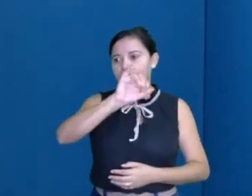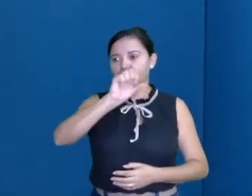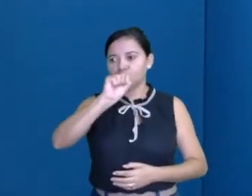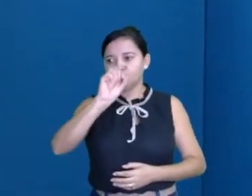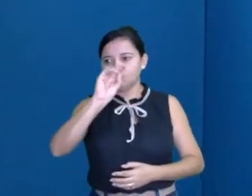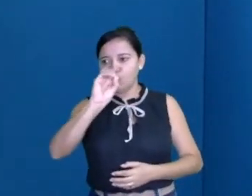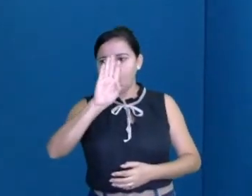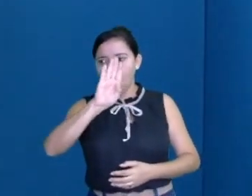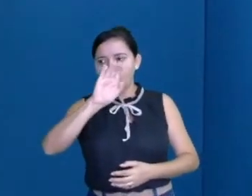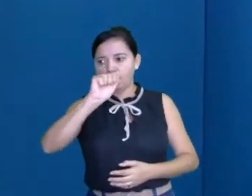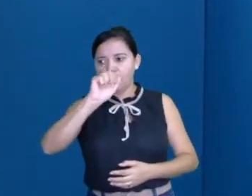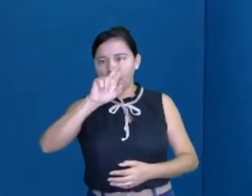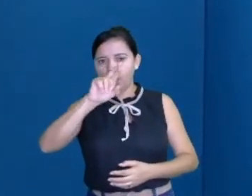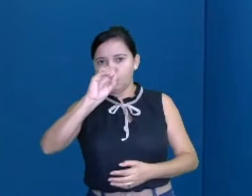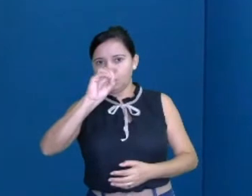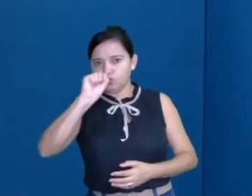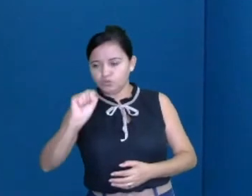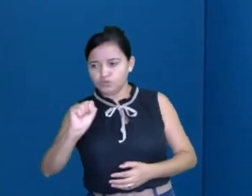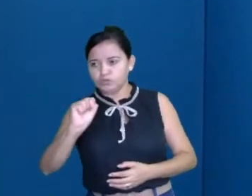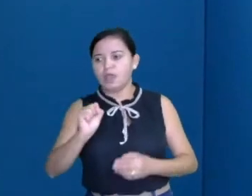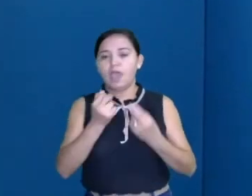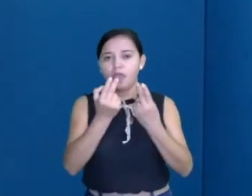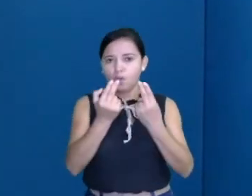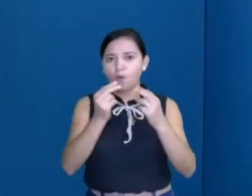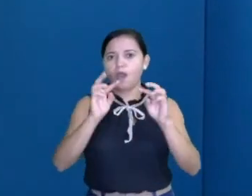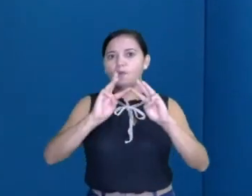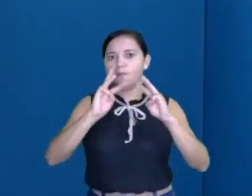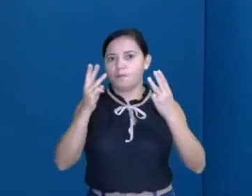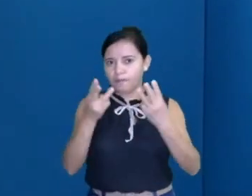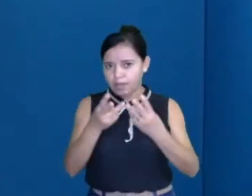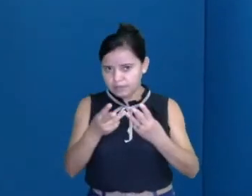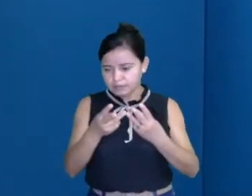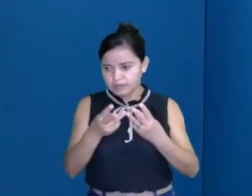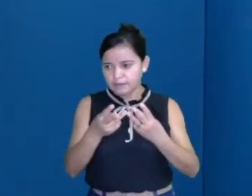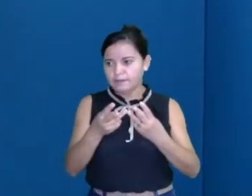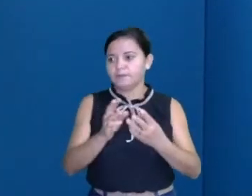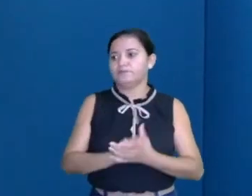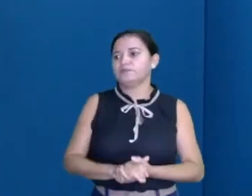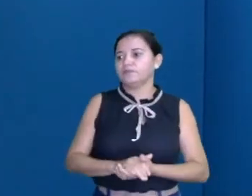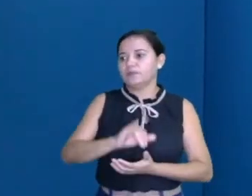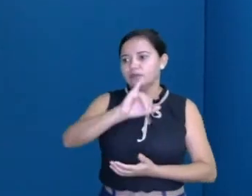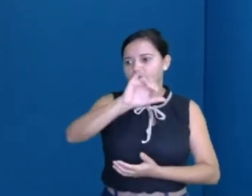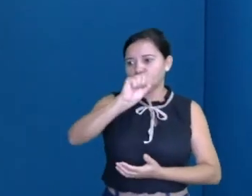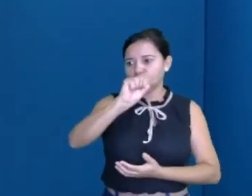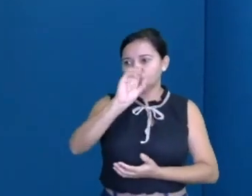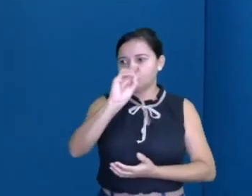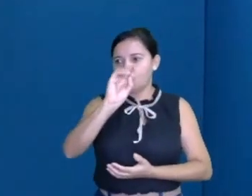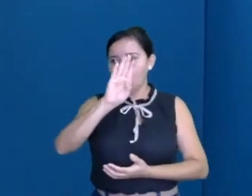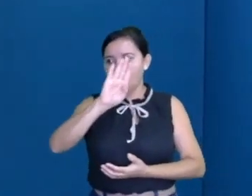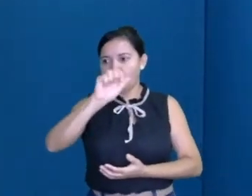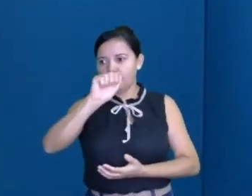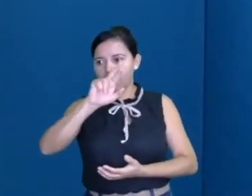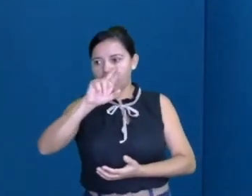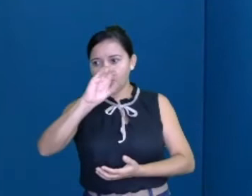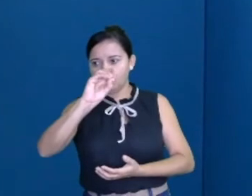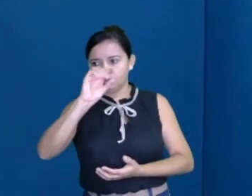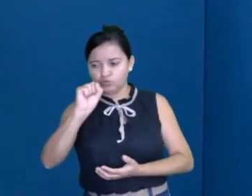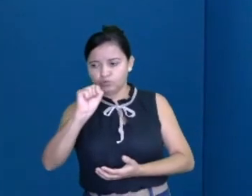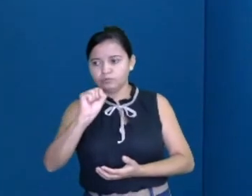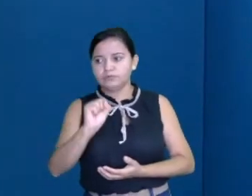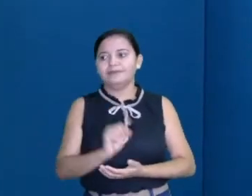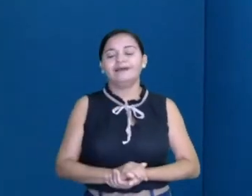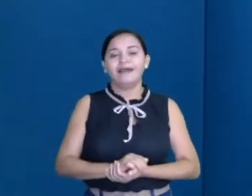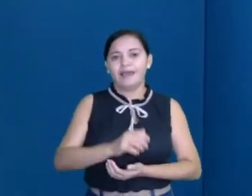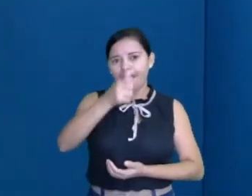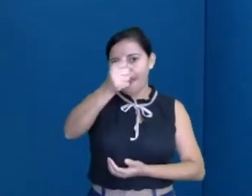isóbaros, eles vão ter igual o número de massa. E lembra aqui, ó, só tu ver aqui, ó, isóbaros. Você tem aqui a letrinha A, ó. A de quê?